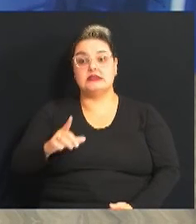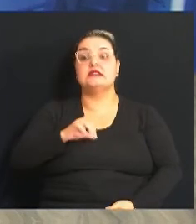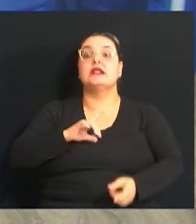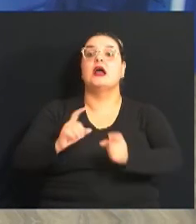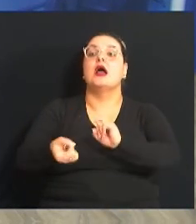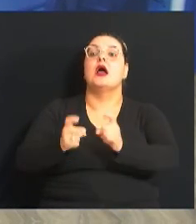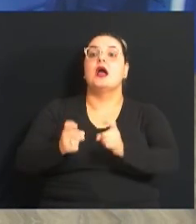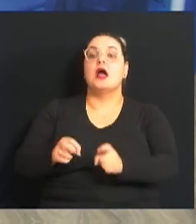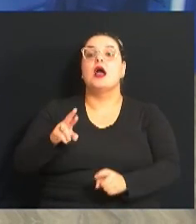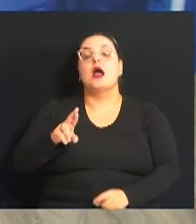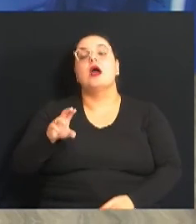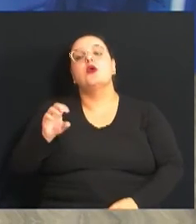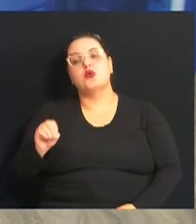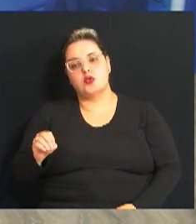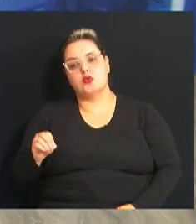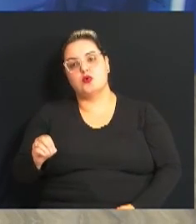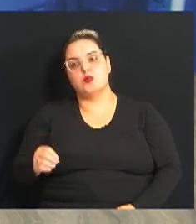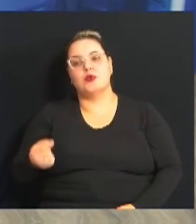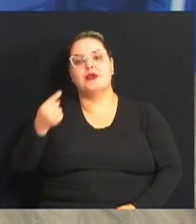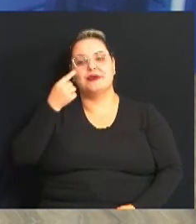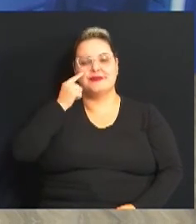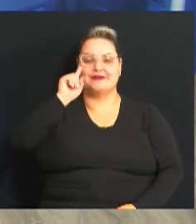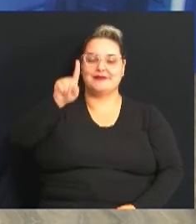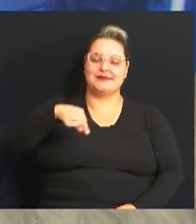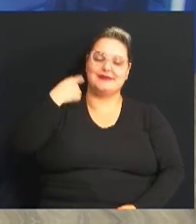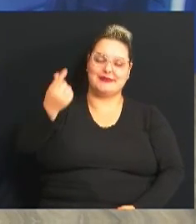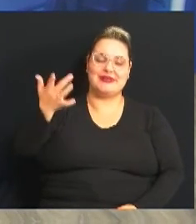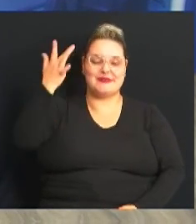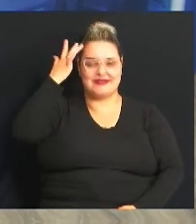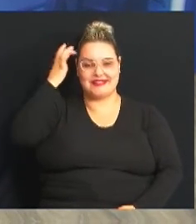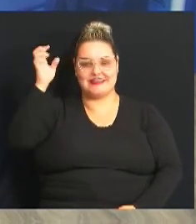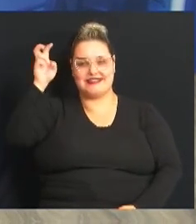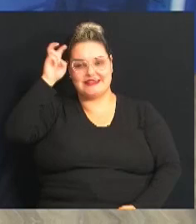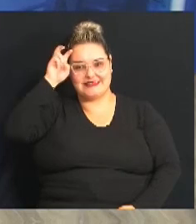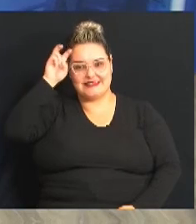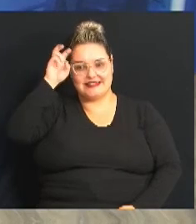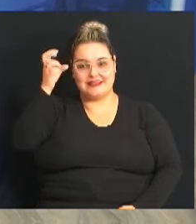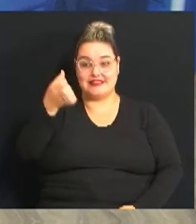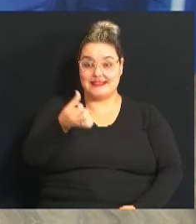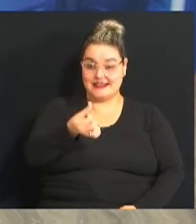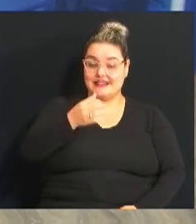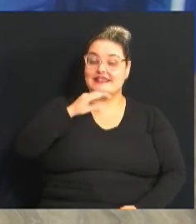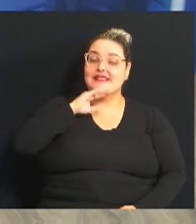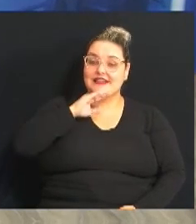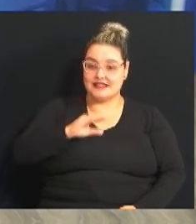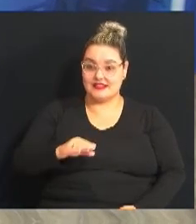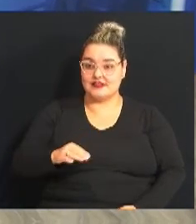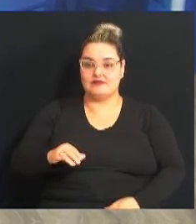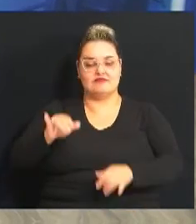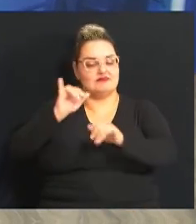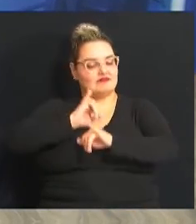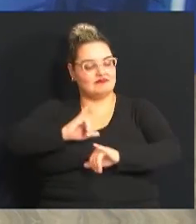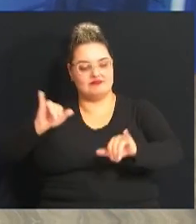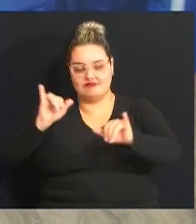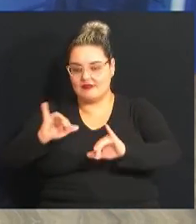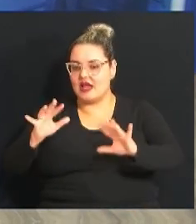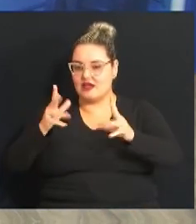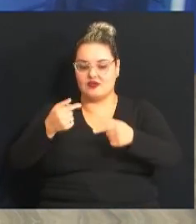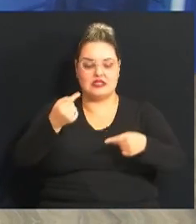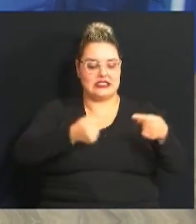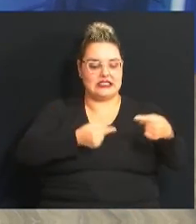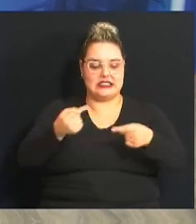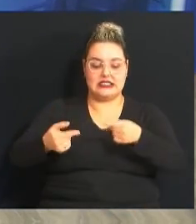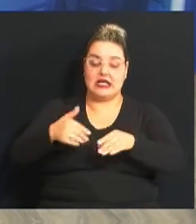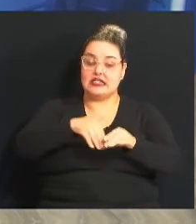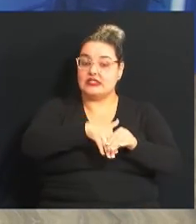reunião ordinária e nos vemos amanhã, na quinta-feira, às 6 horas da tarde, repercutindo todas as discussões, as